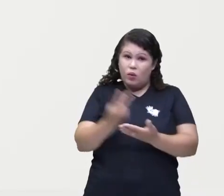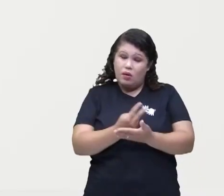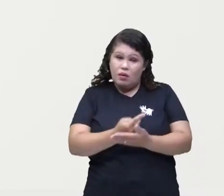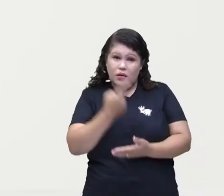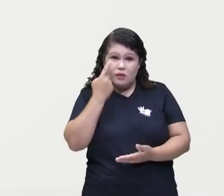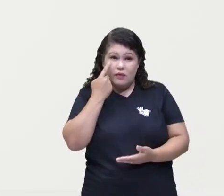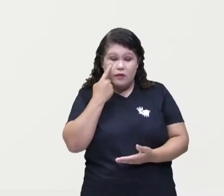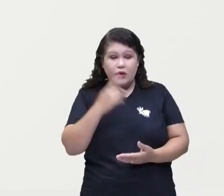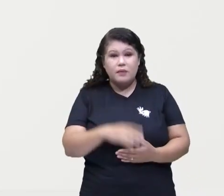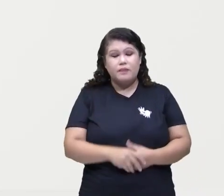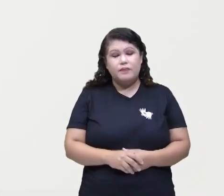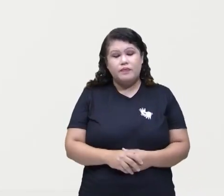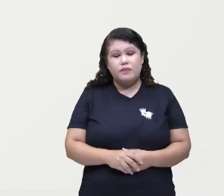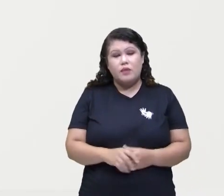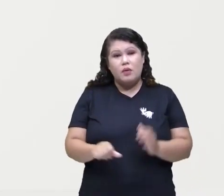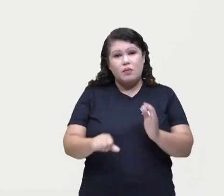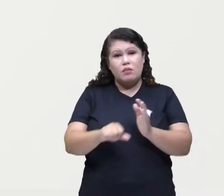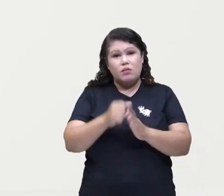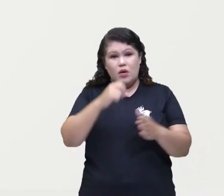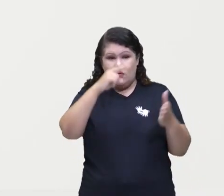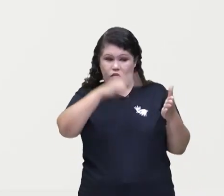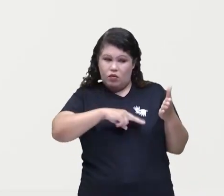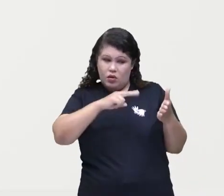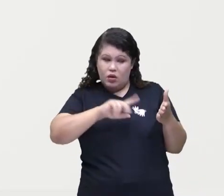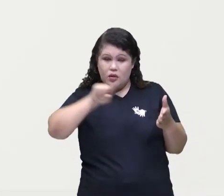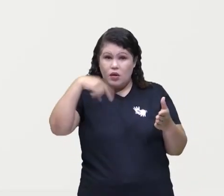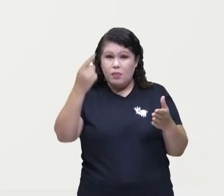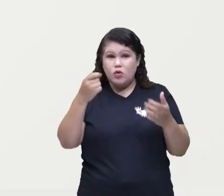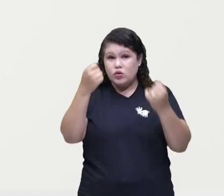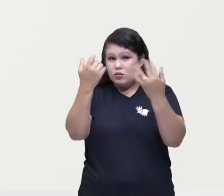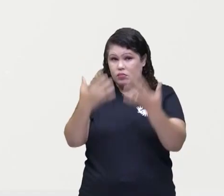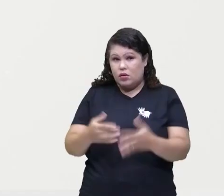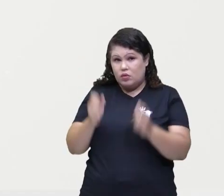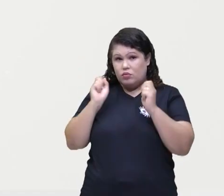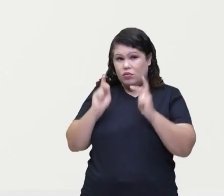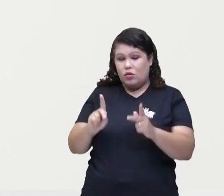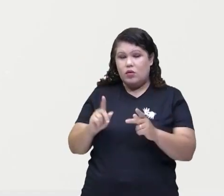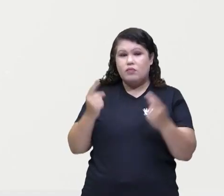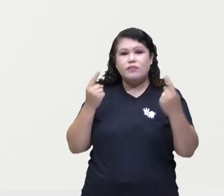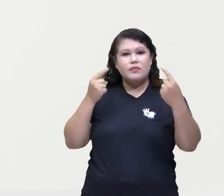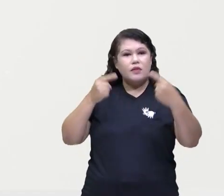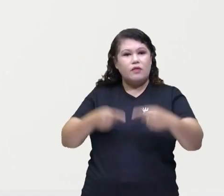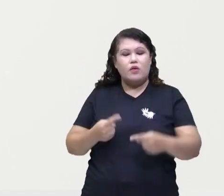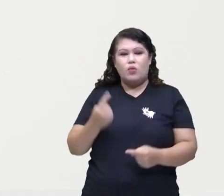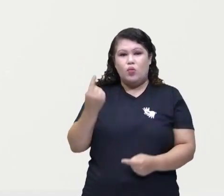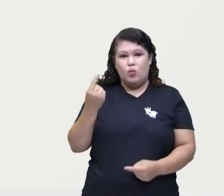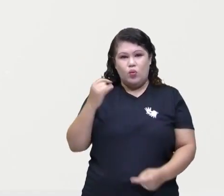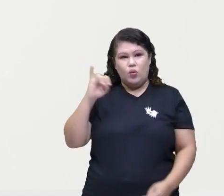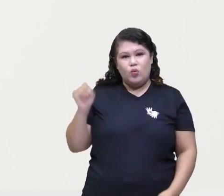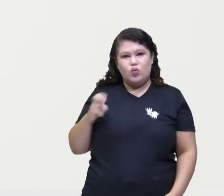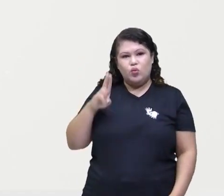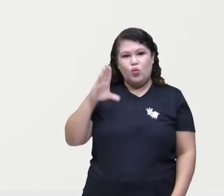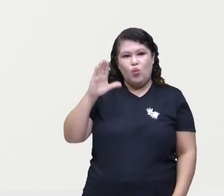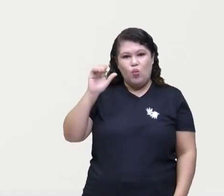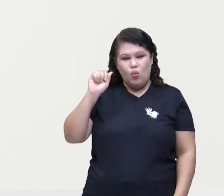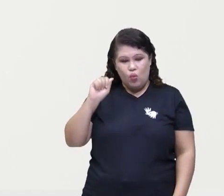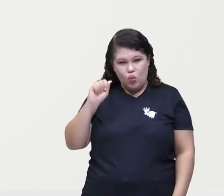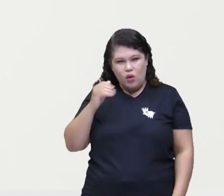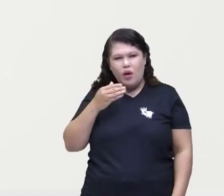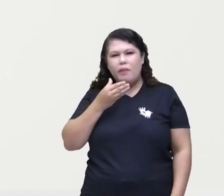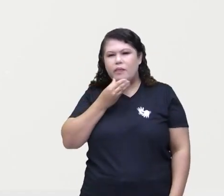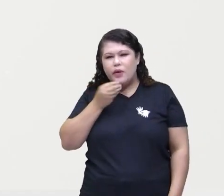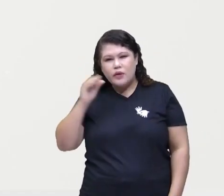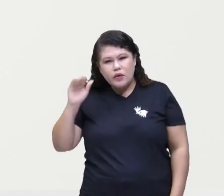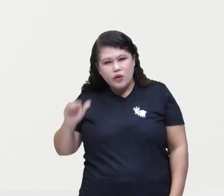para vocês e depois eu vou explicar. Desafio 1. Juca tem muito cuidado com